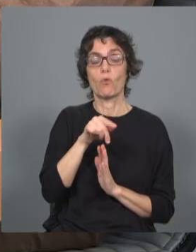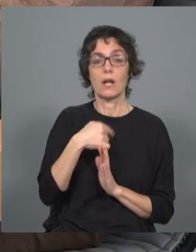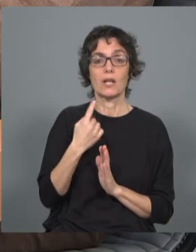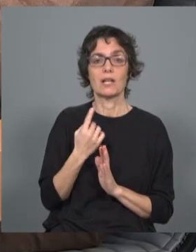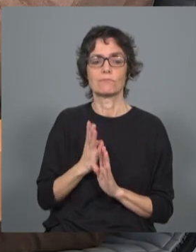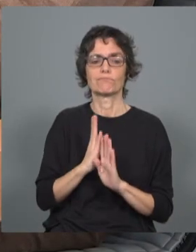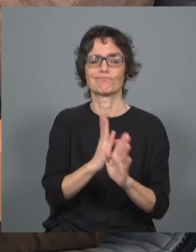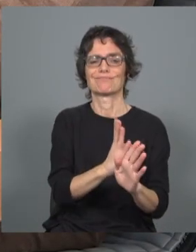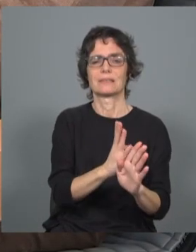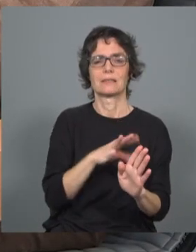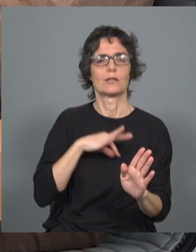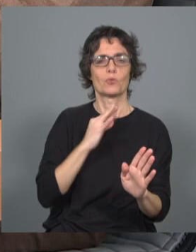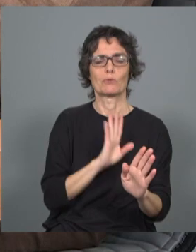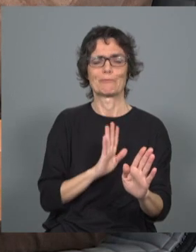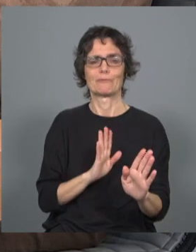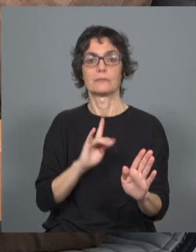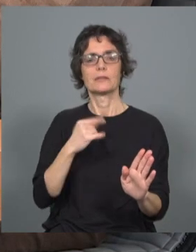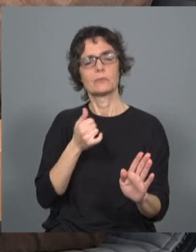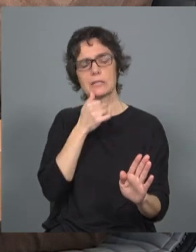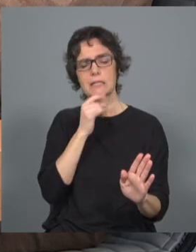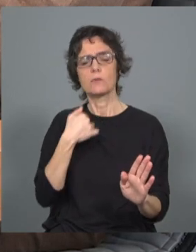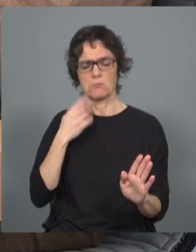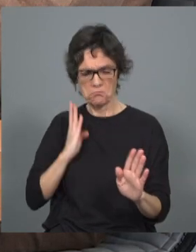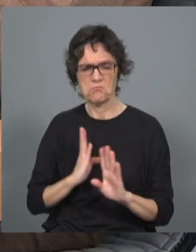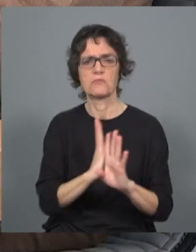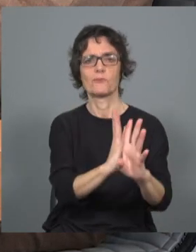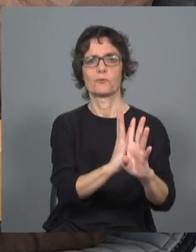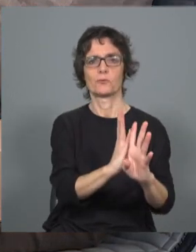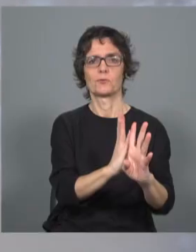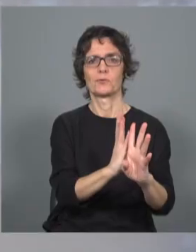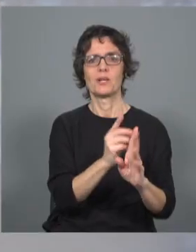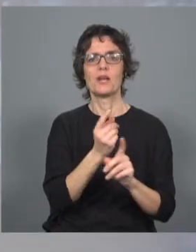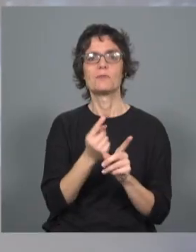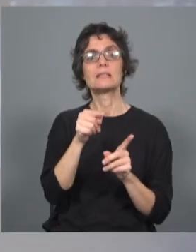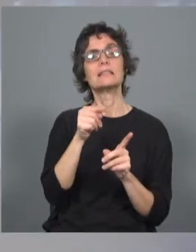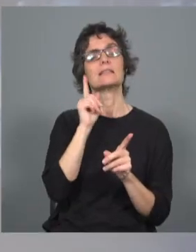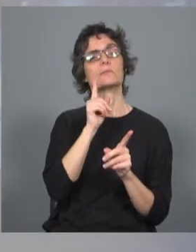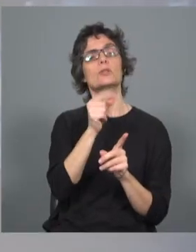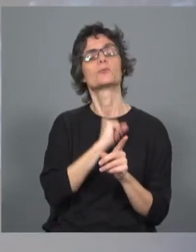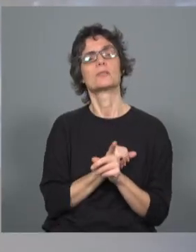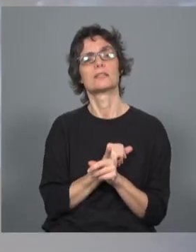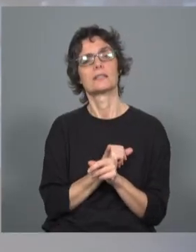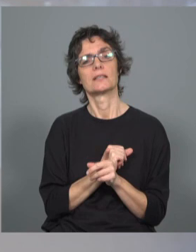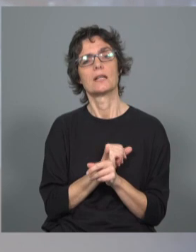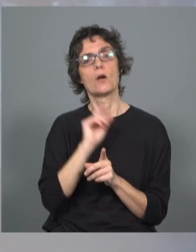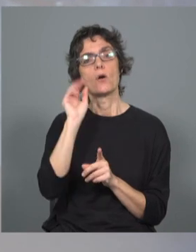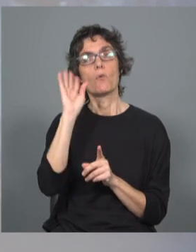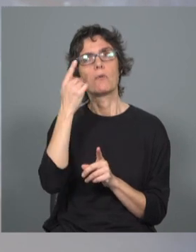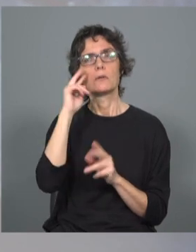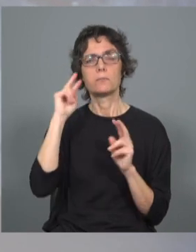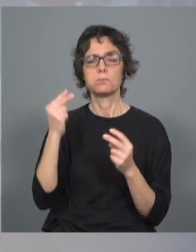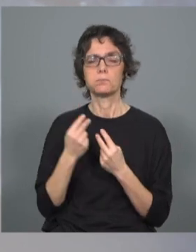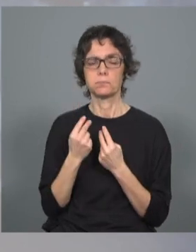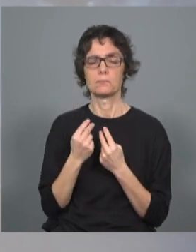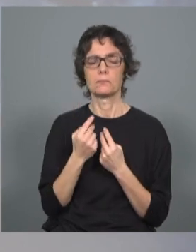isso foi um momento importante. E acho que, aquilo que dizia há bocado também, que no processo de discernimento retomamos a importância da